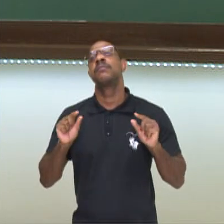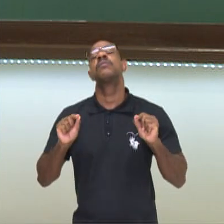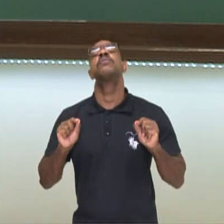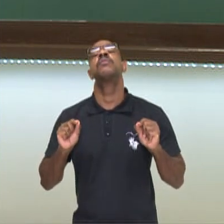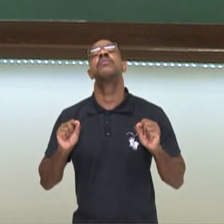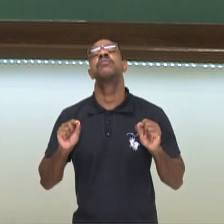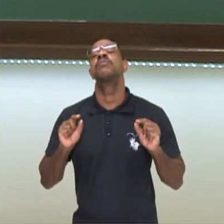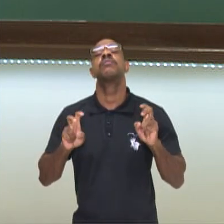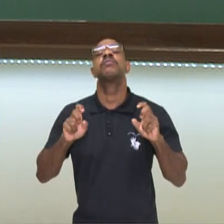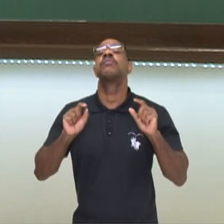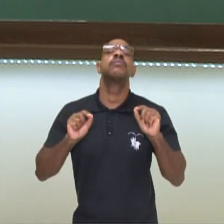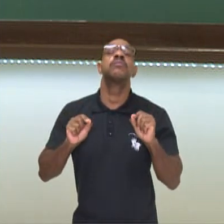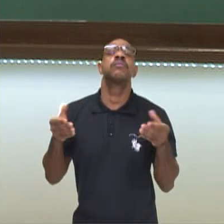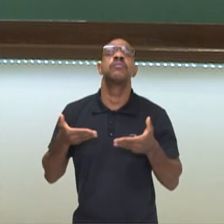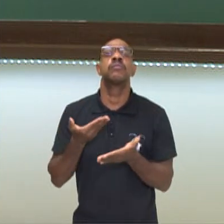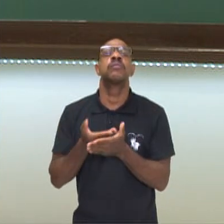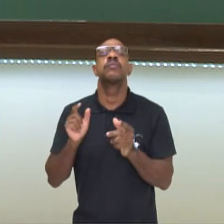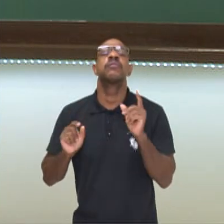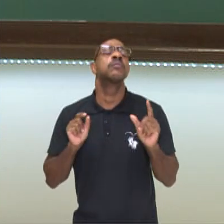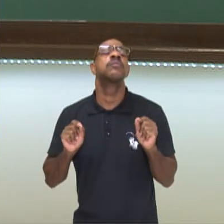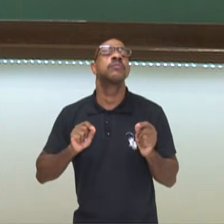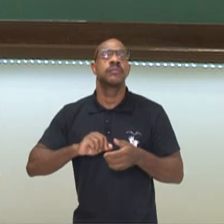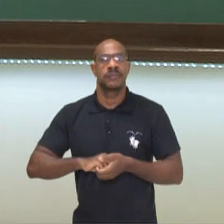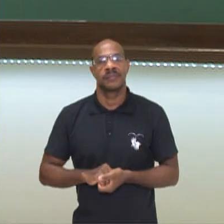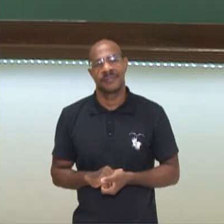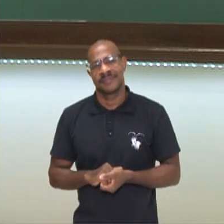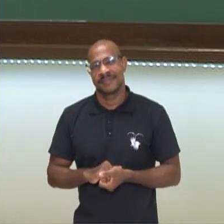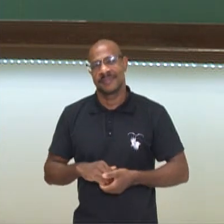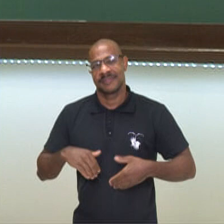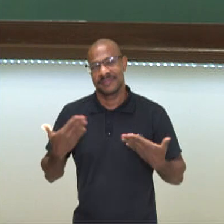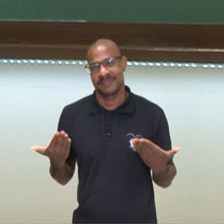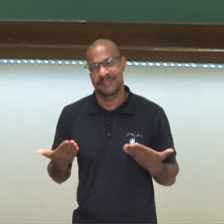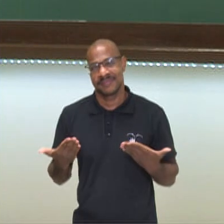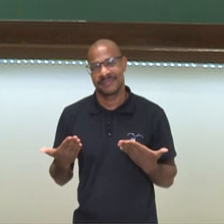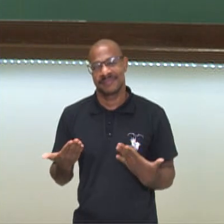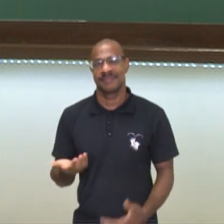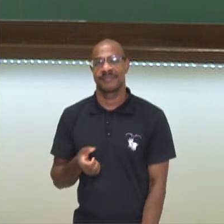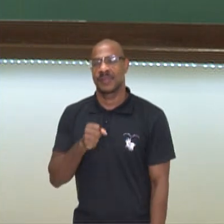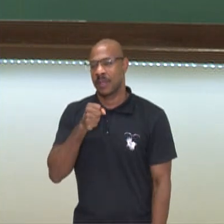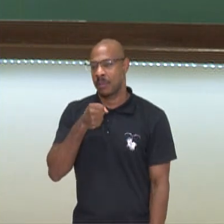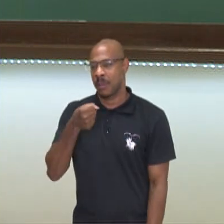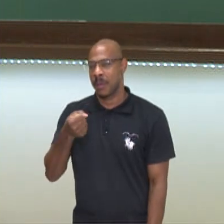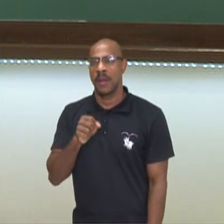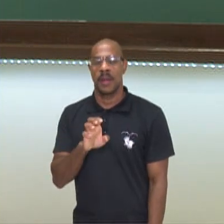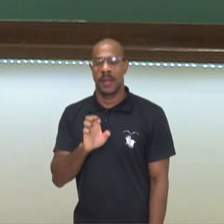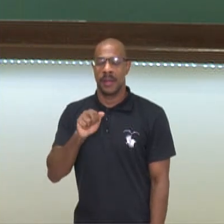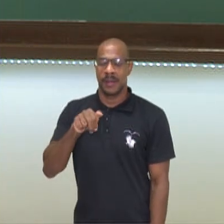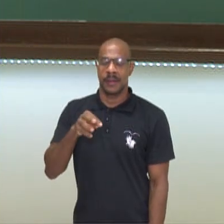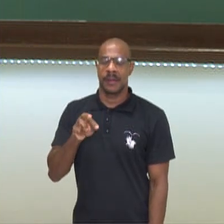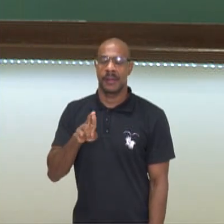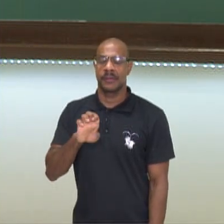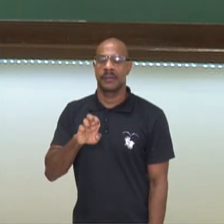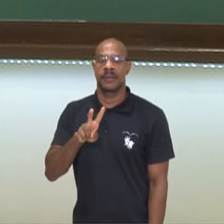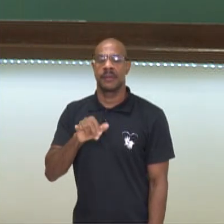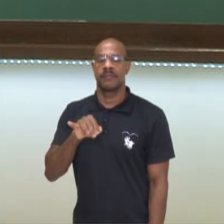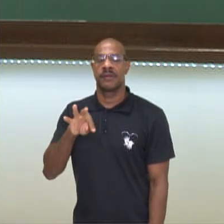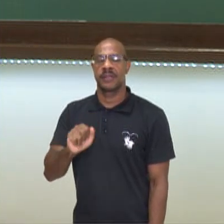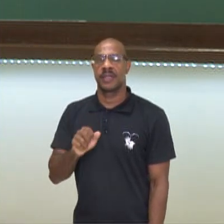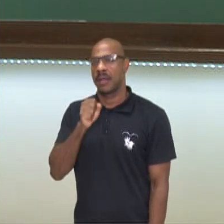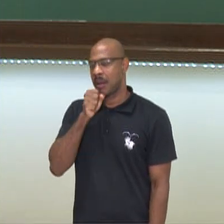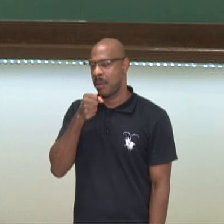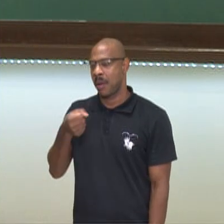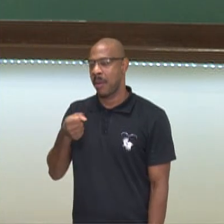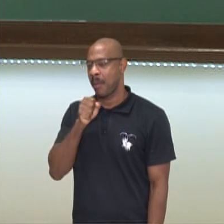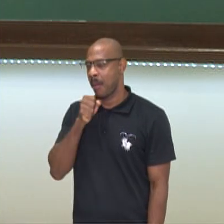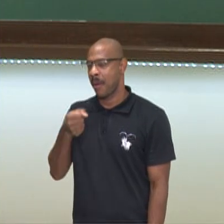sabe fala aí fala aí fala aí a entrevista entrevista oral vamos falar isso mesmo